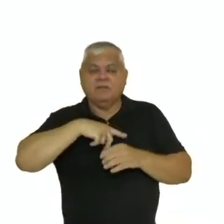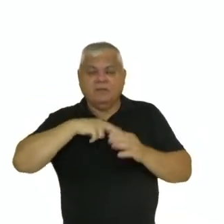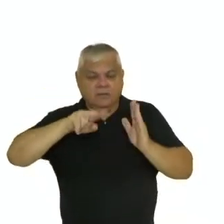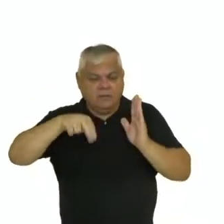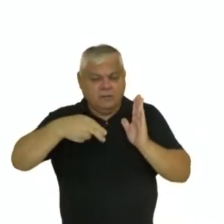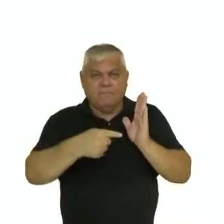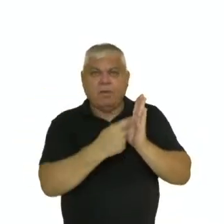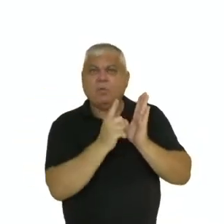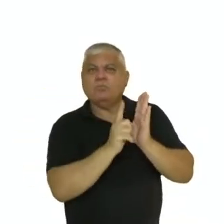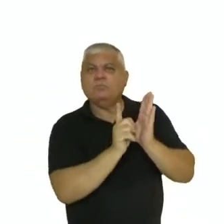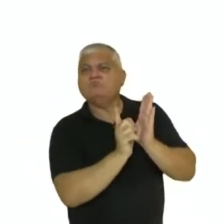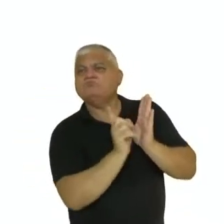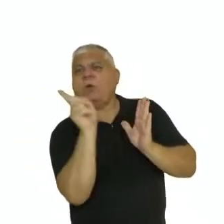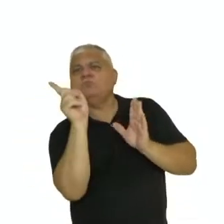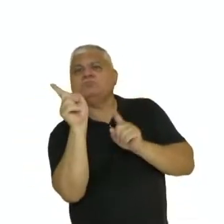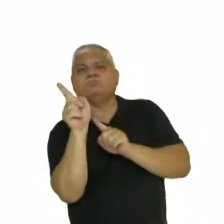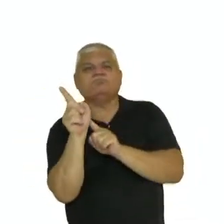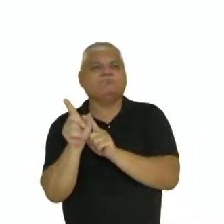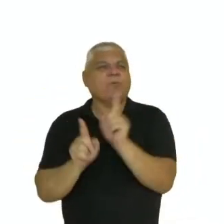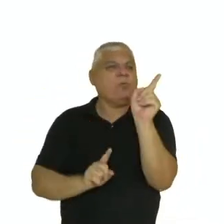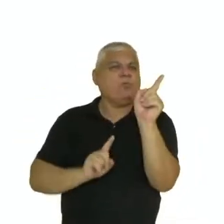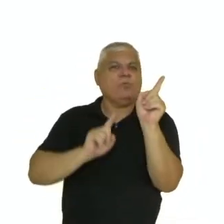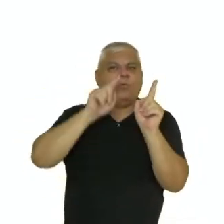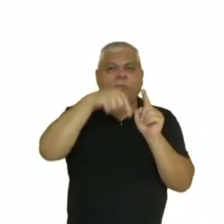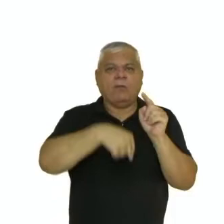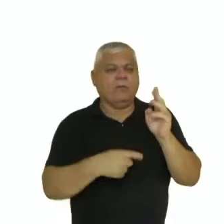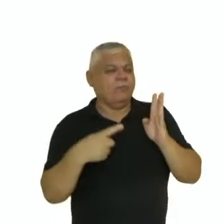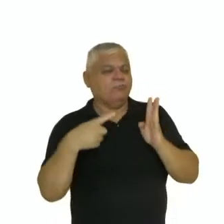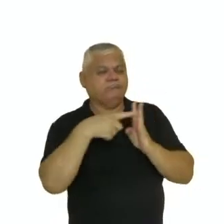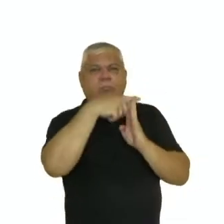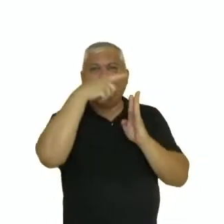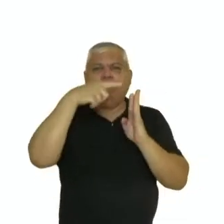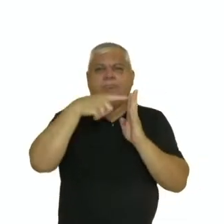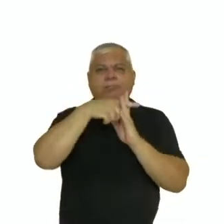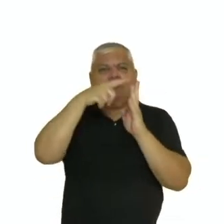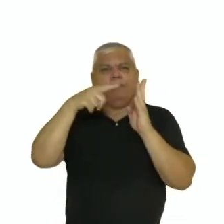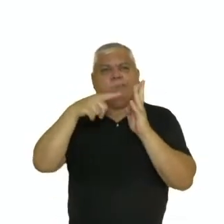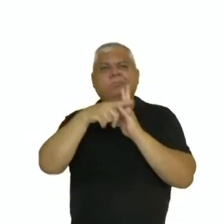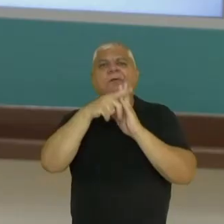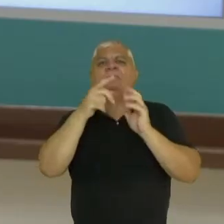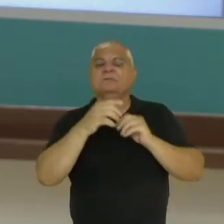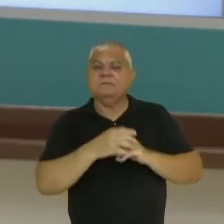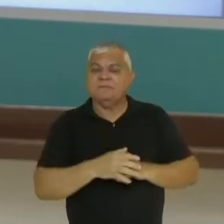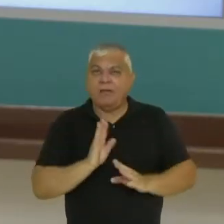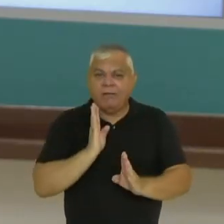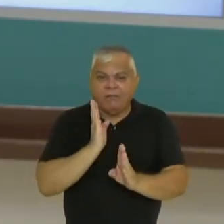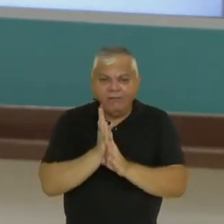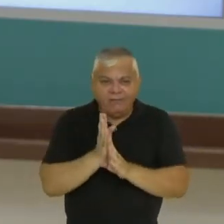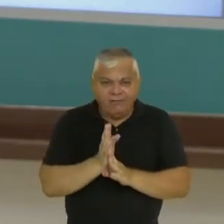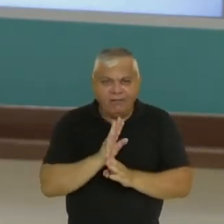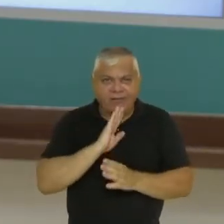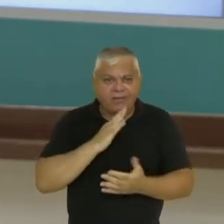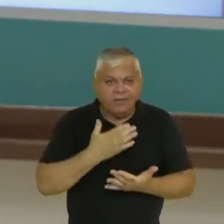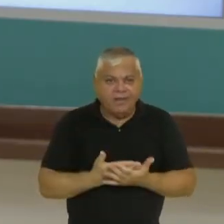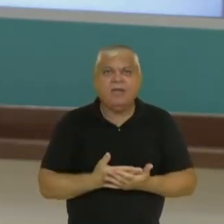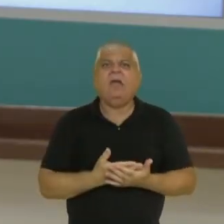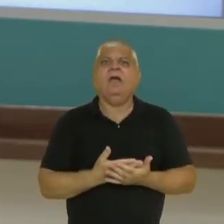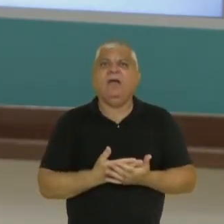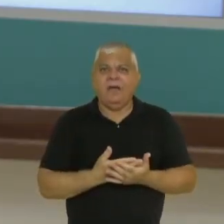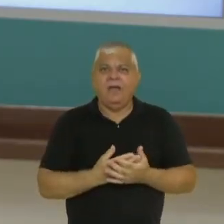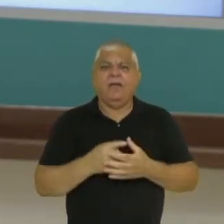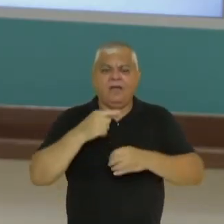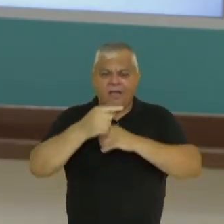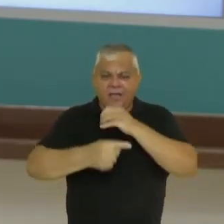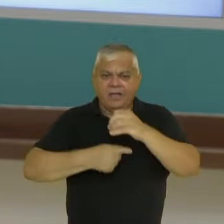ela acabava passando, né, fora do desenho lá do que ele esperava. E aí ele chegou à conclusão que o nosso átomo